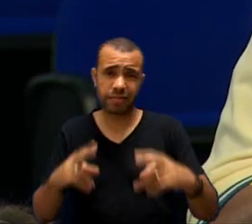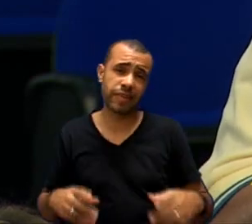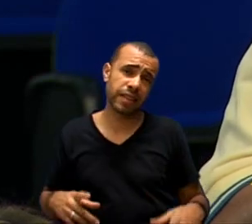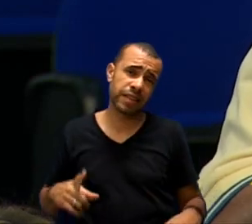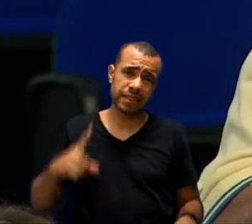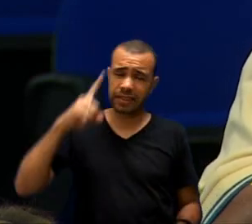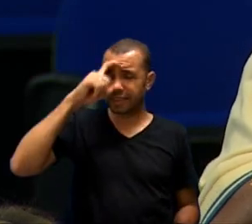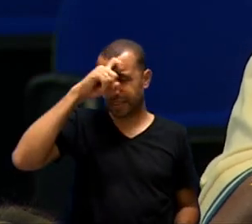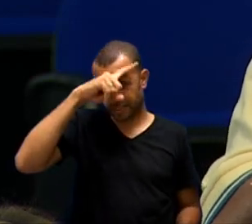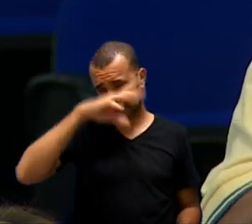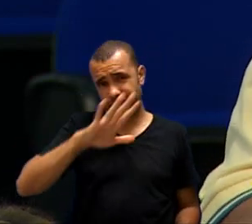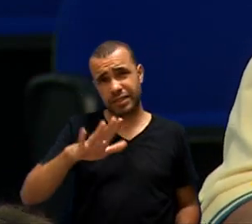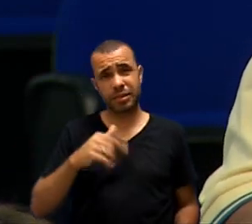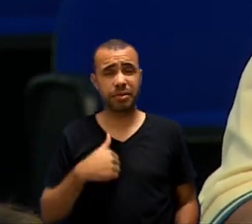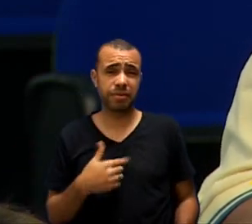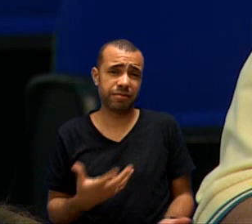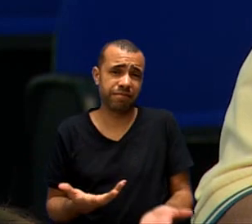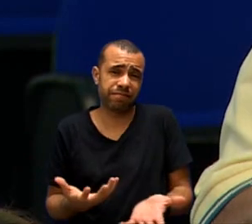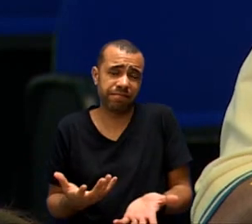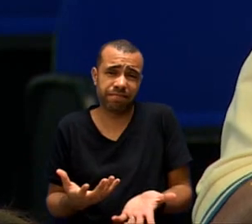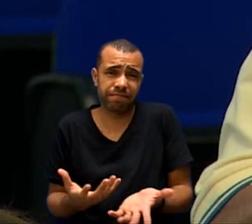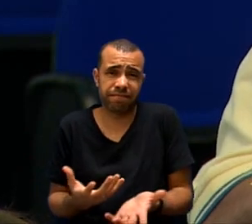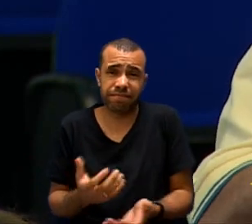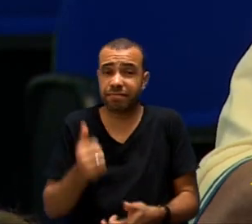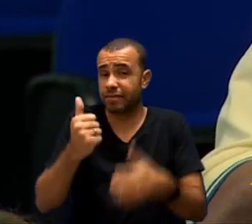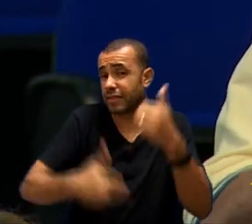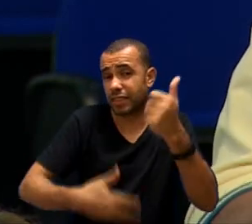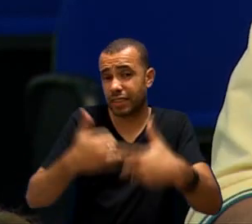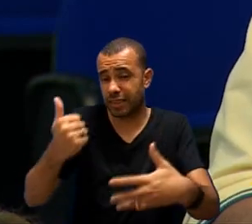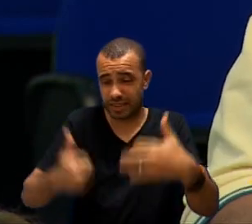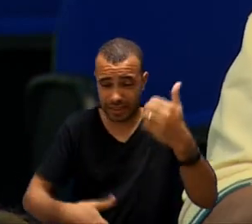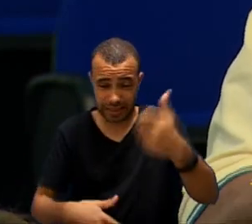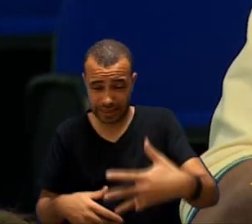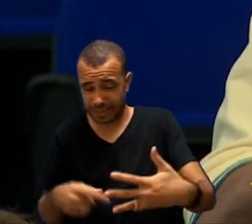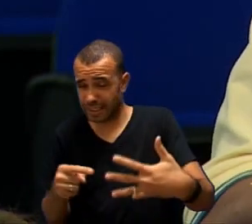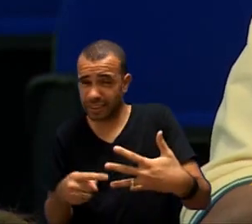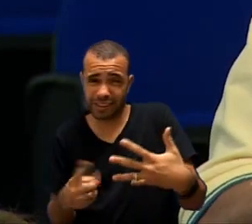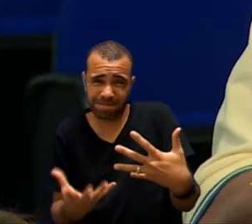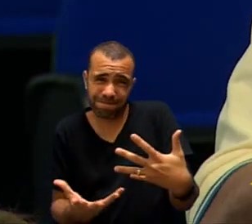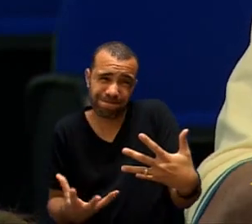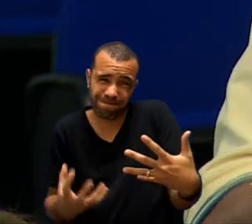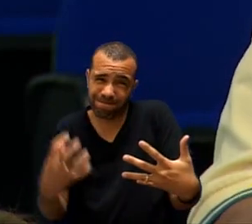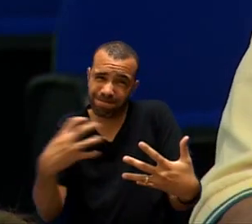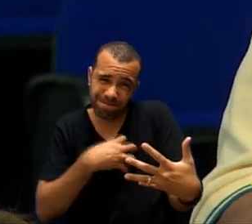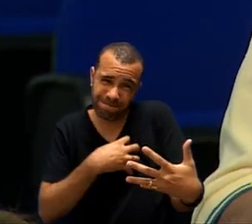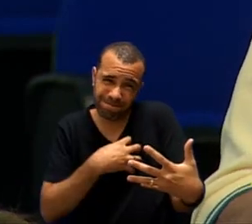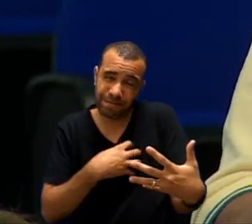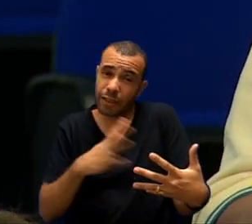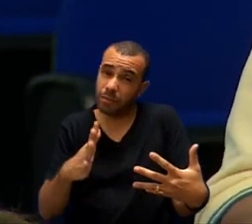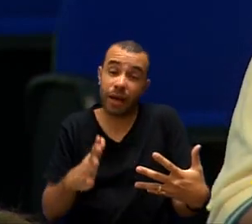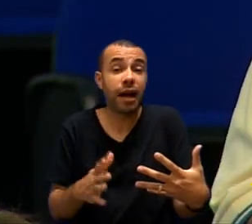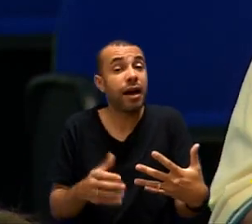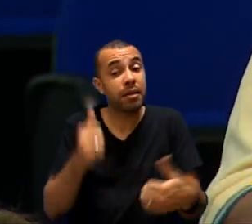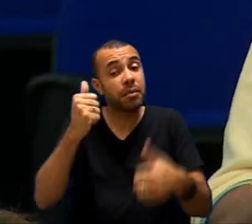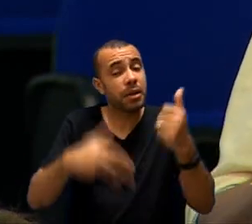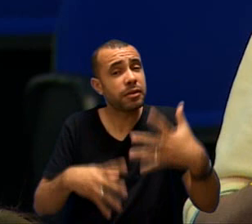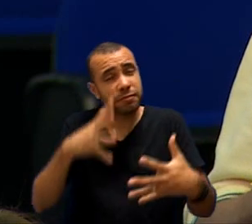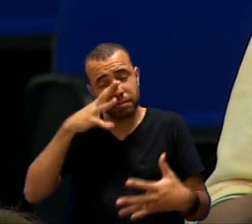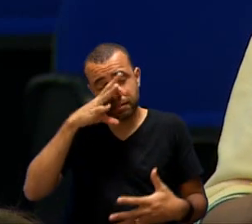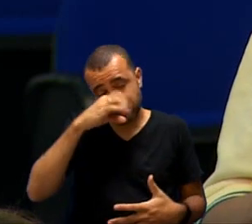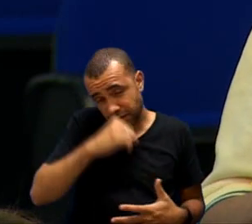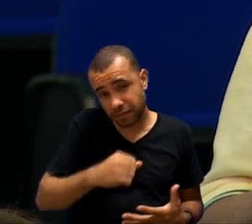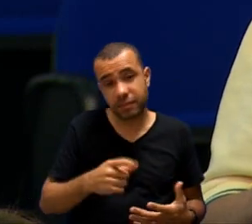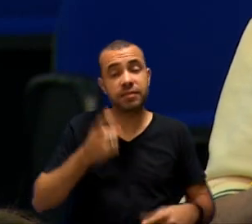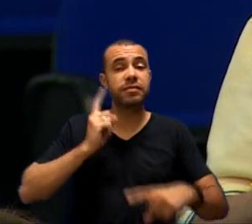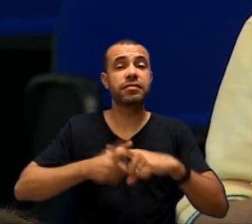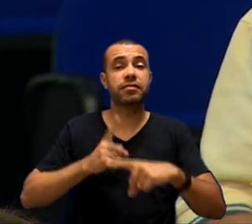conversa profundamente antipática, mas é uma conversa leal de uma pessoa que diz, bom, nós vamos cuidar de